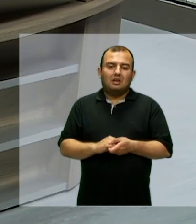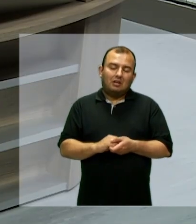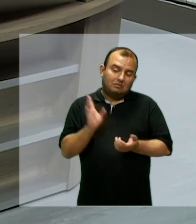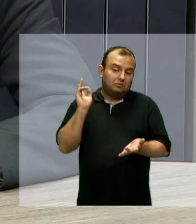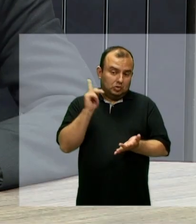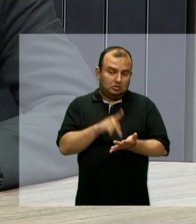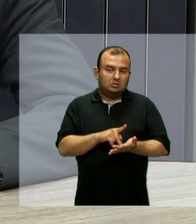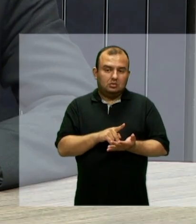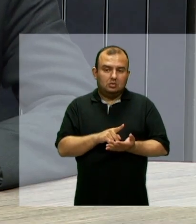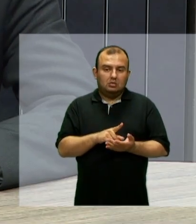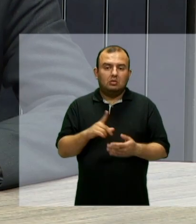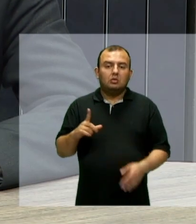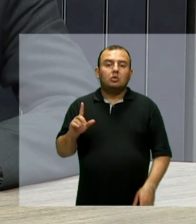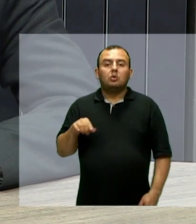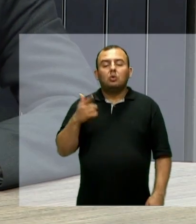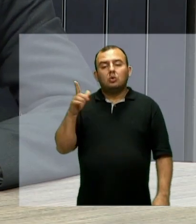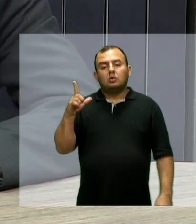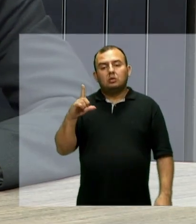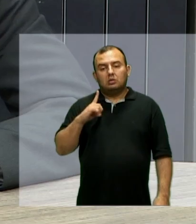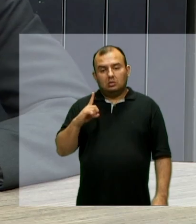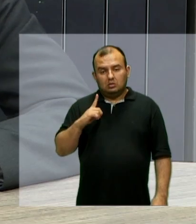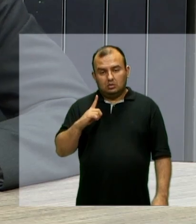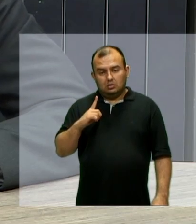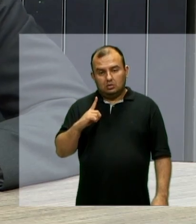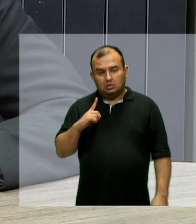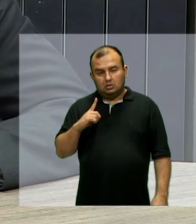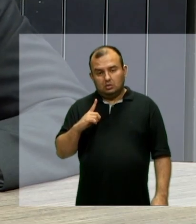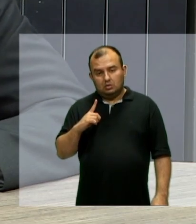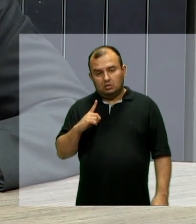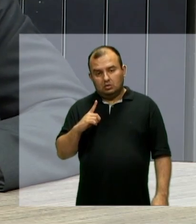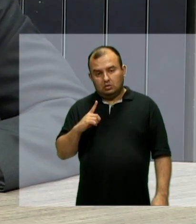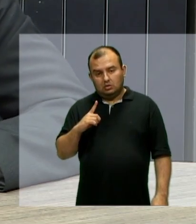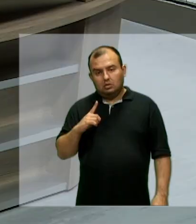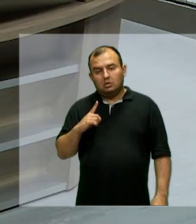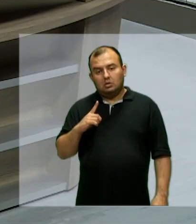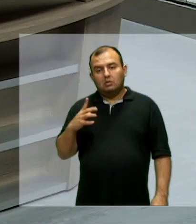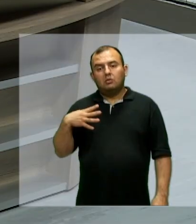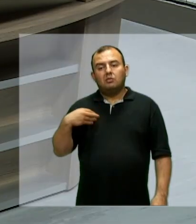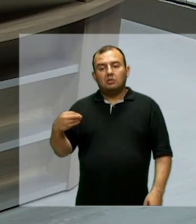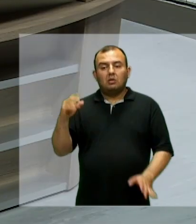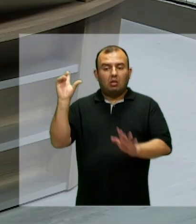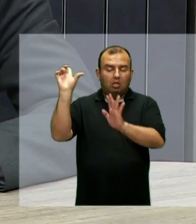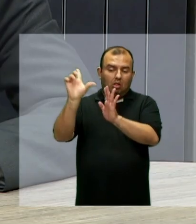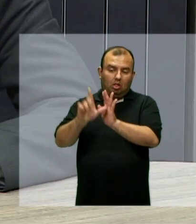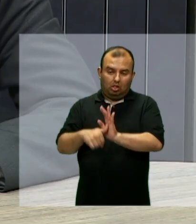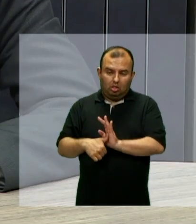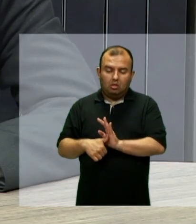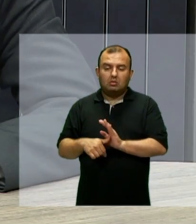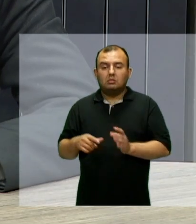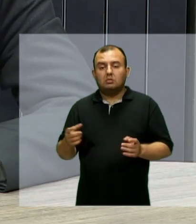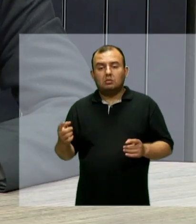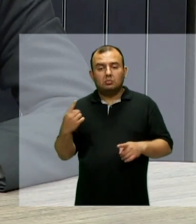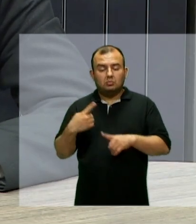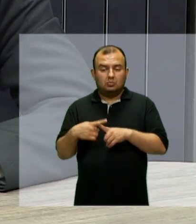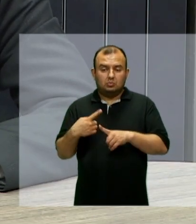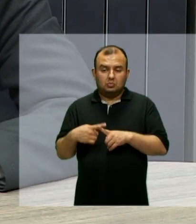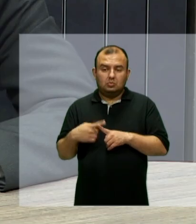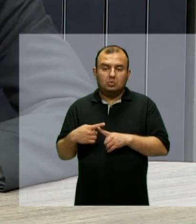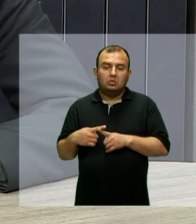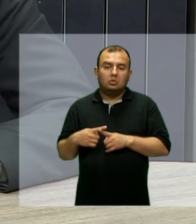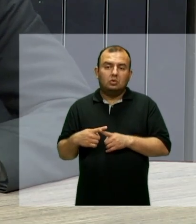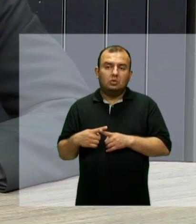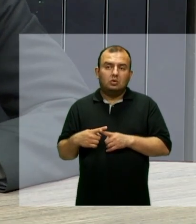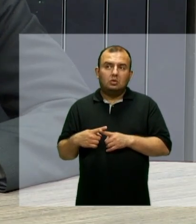outro é ter filhos... Muito cedo. Não, ao contrário. Muito tarde. Muito tarde. Porque,